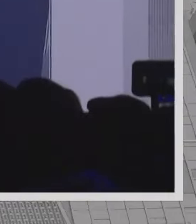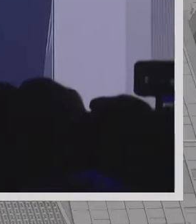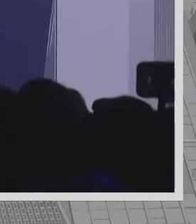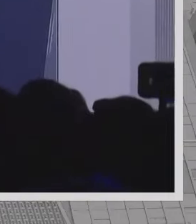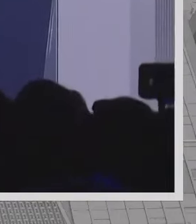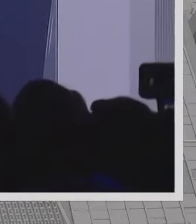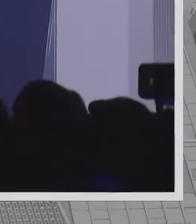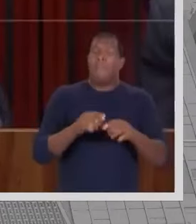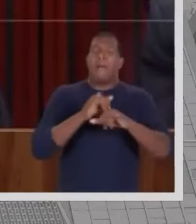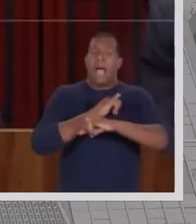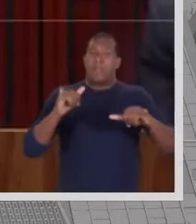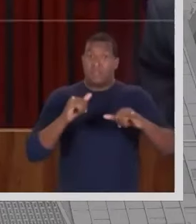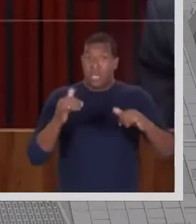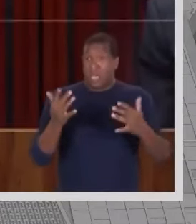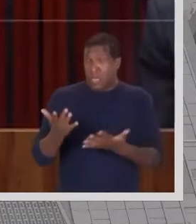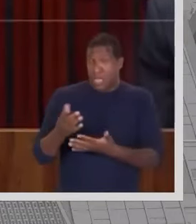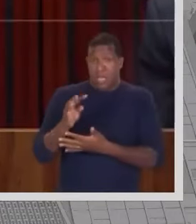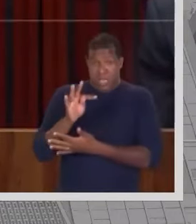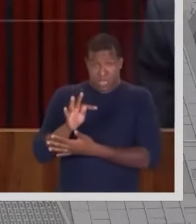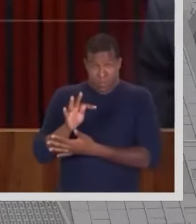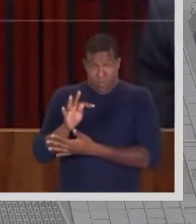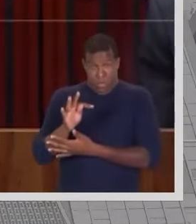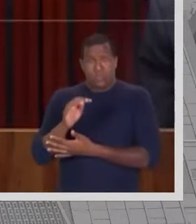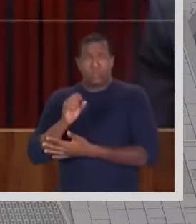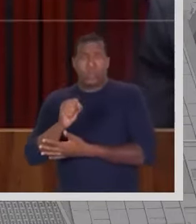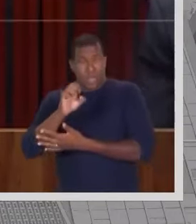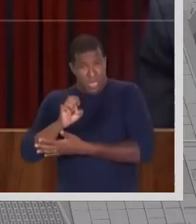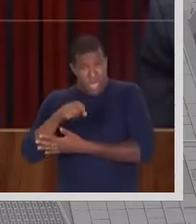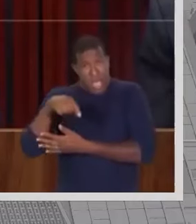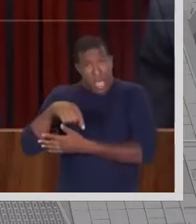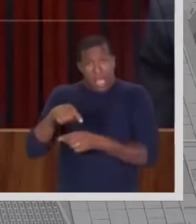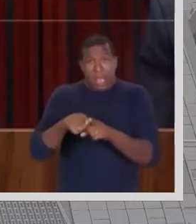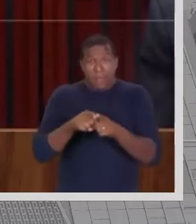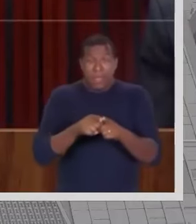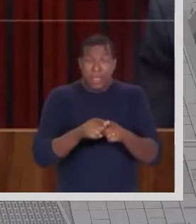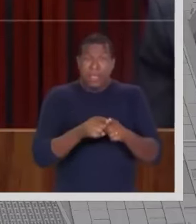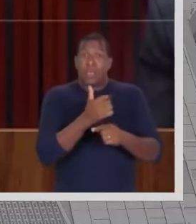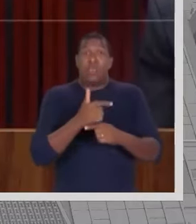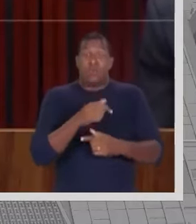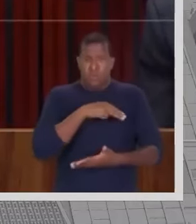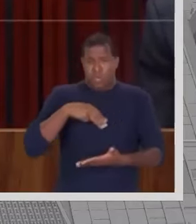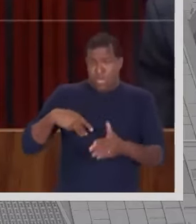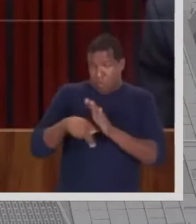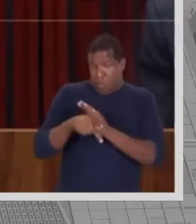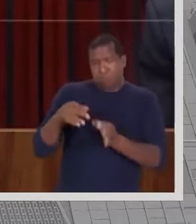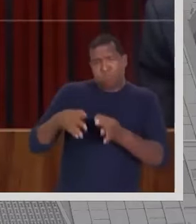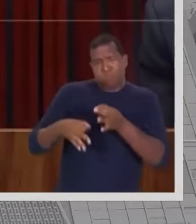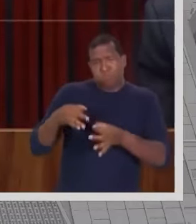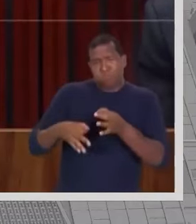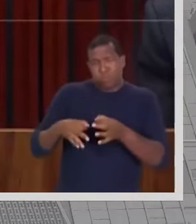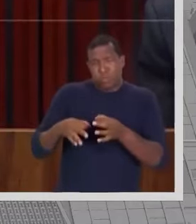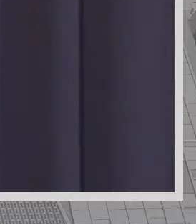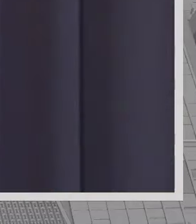dos usuários da X, da empresa do Elon Musk, estiveram sujeitos a fake news. Então, sabe, eu não posso aqui vir